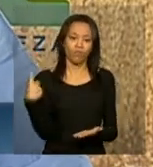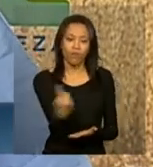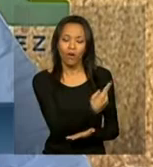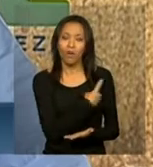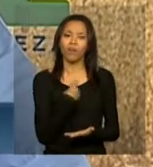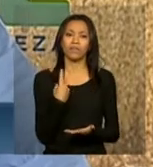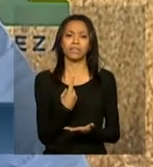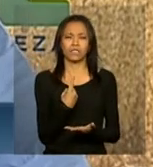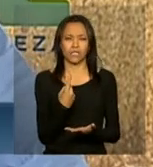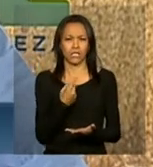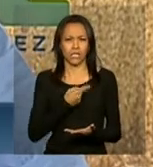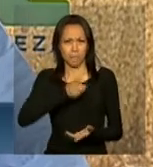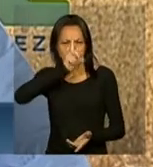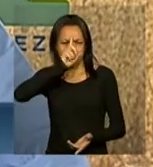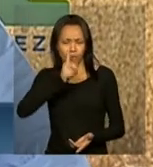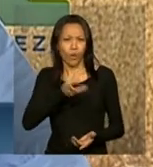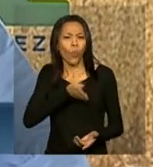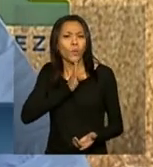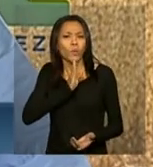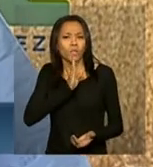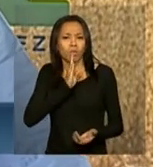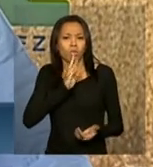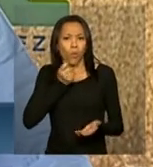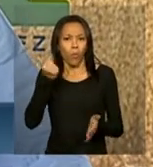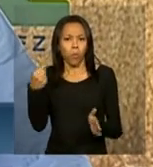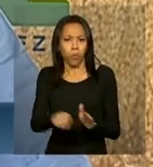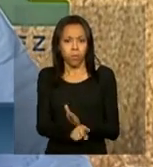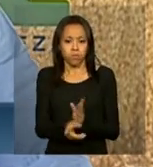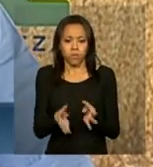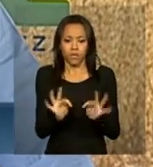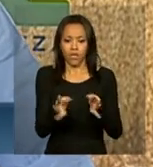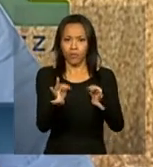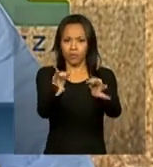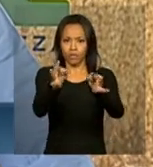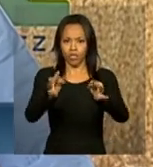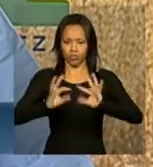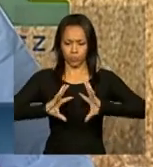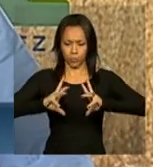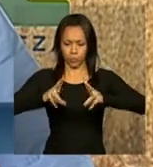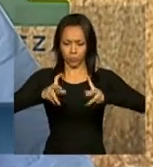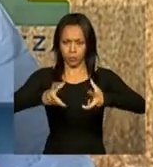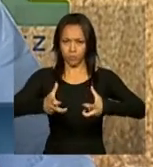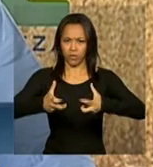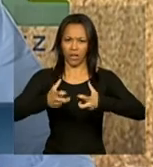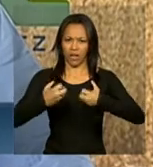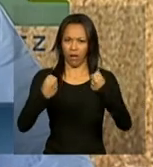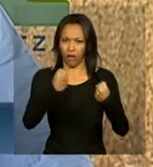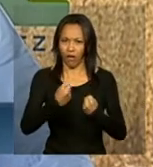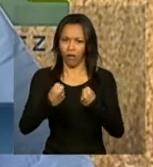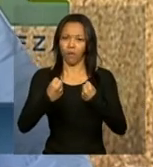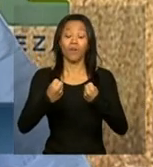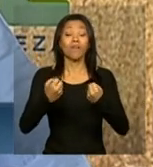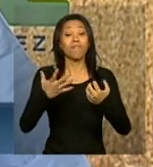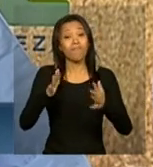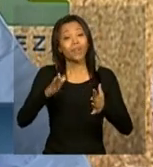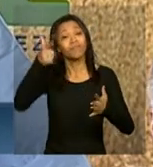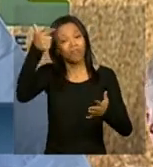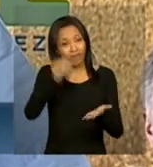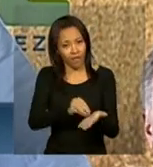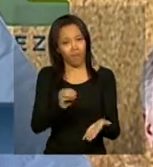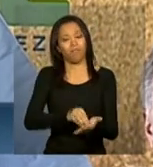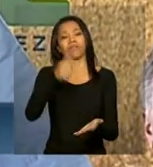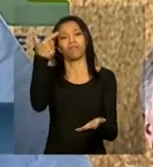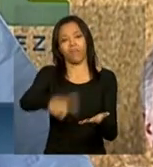a tecnologia da produção. O que nós precisamos, senhora presidente, é condições ainda mais